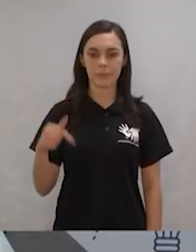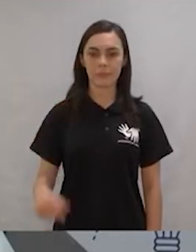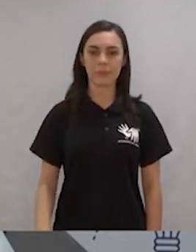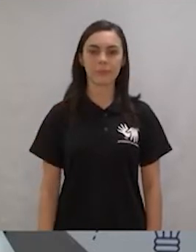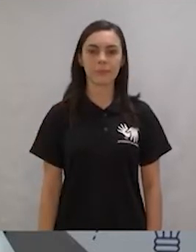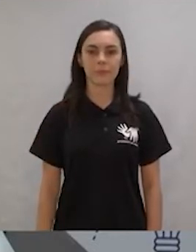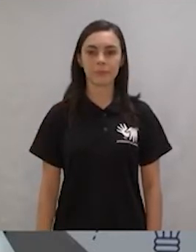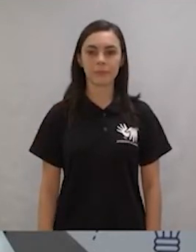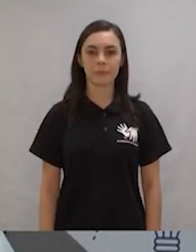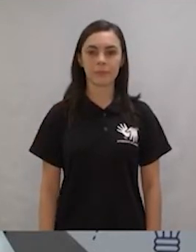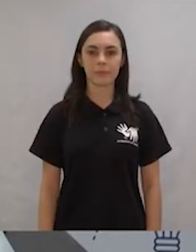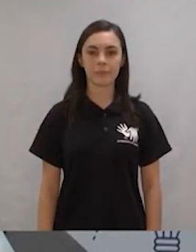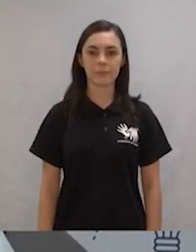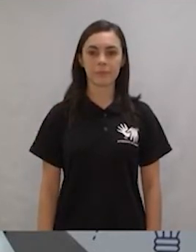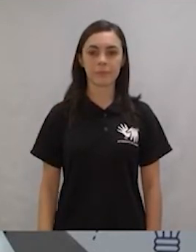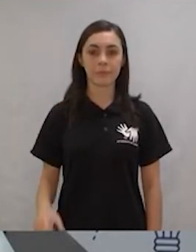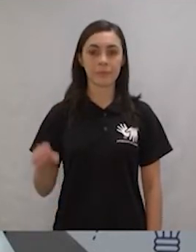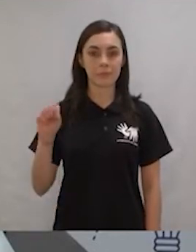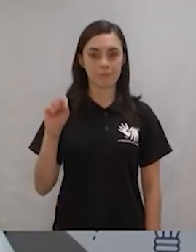7,